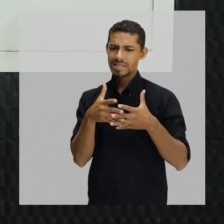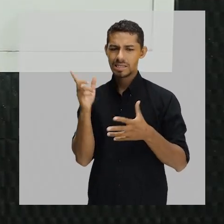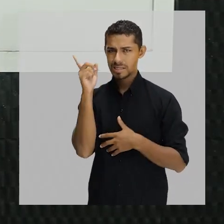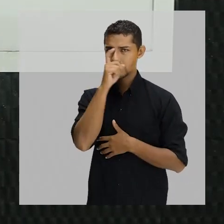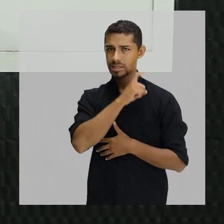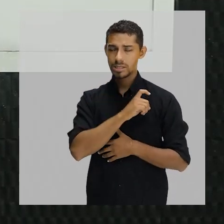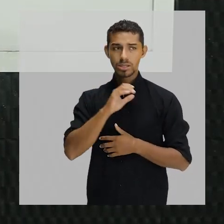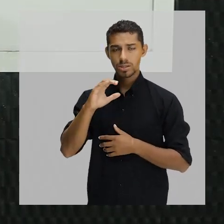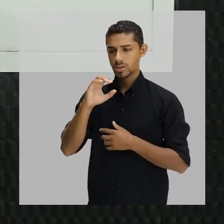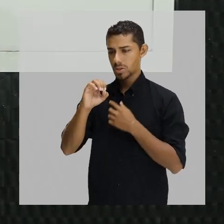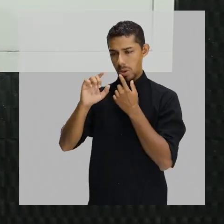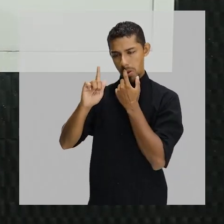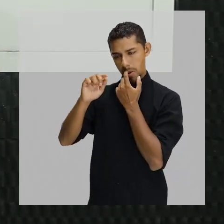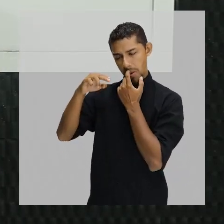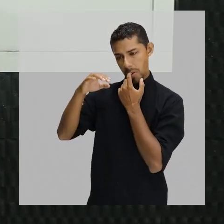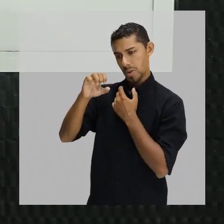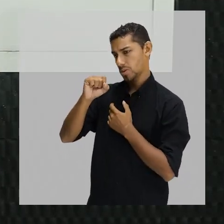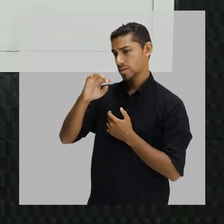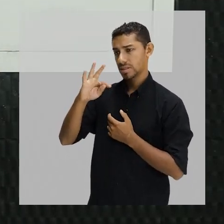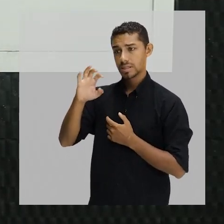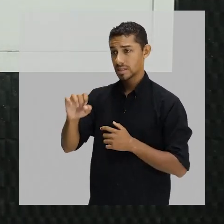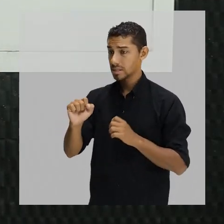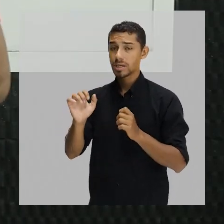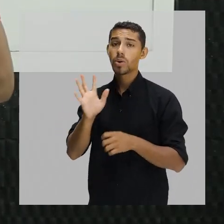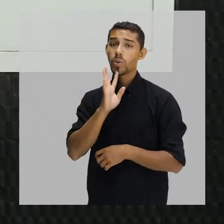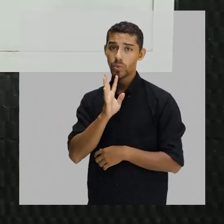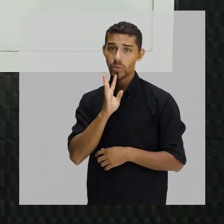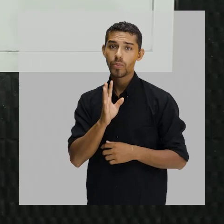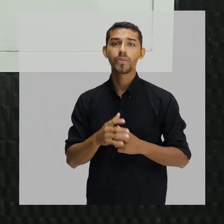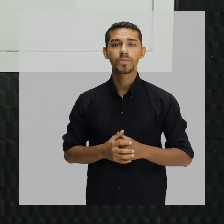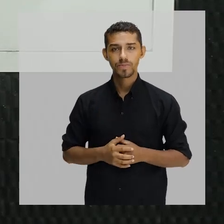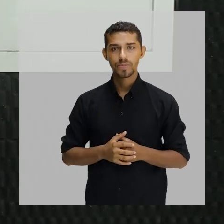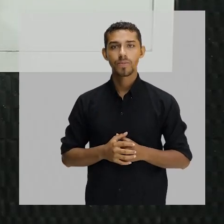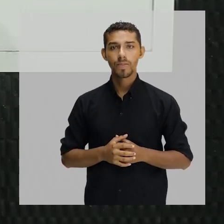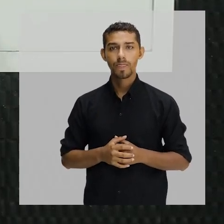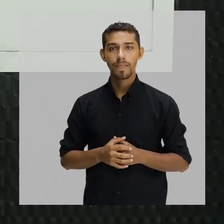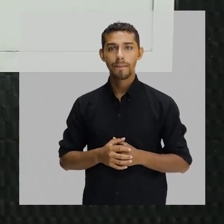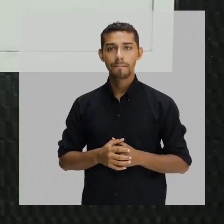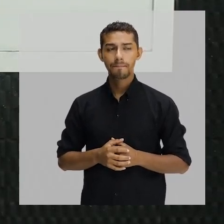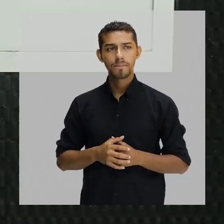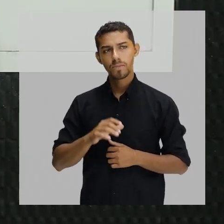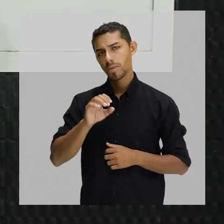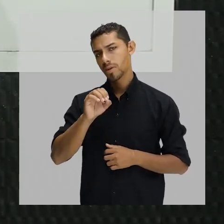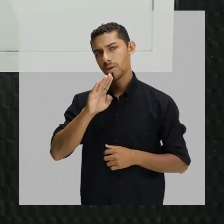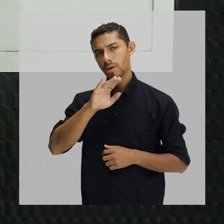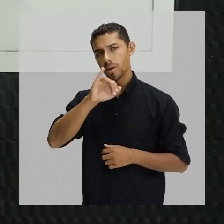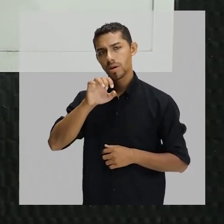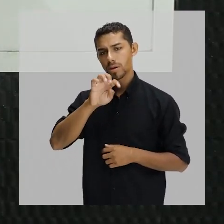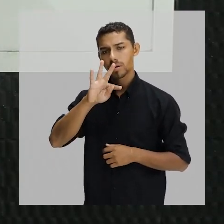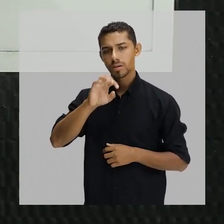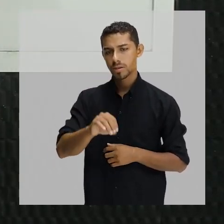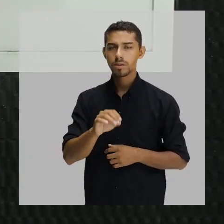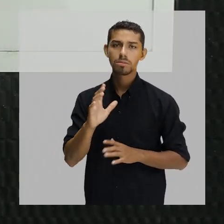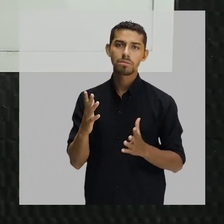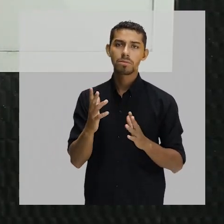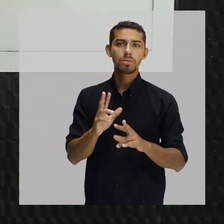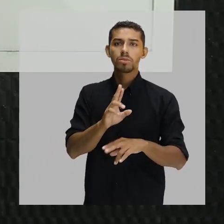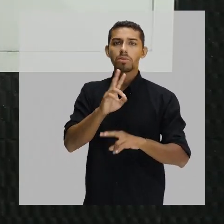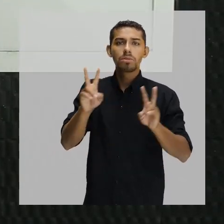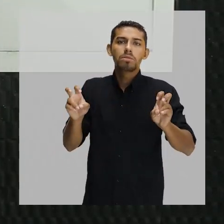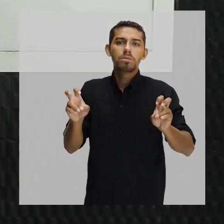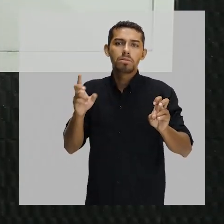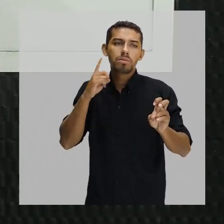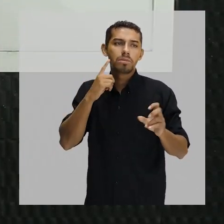sujeito cognoscente, aquele que conhece. Tá? E um objeto que eles chamam, né, que é chamado